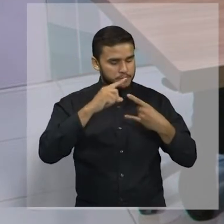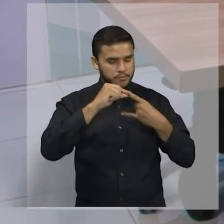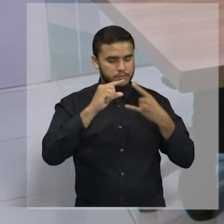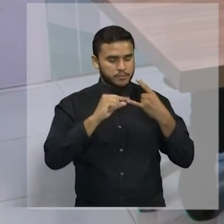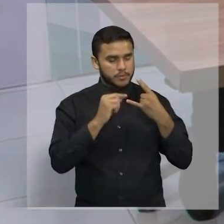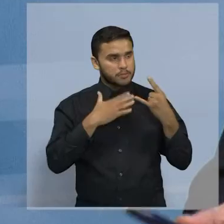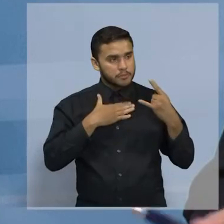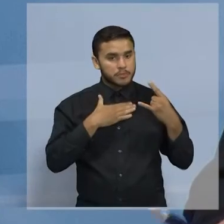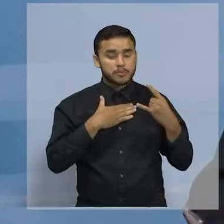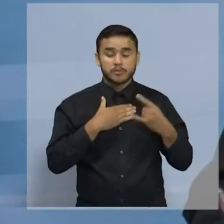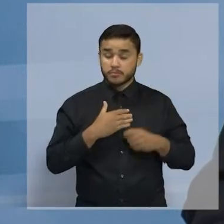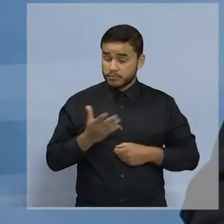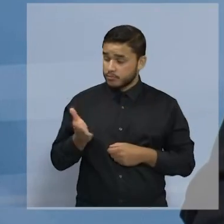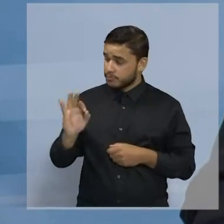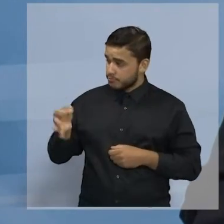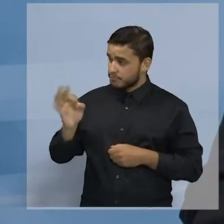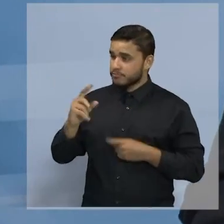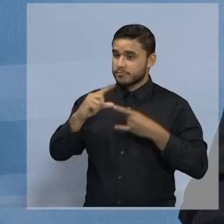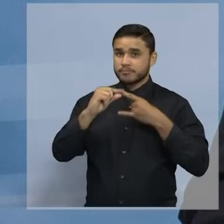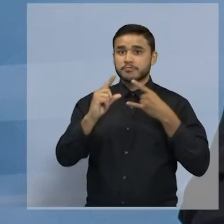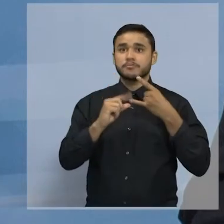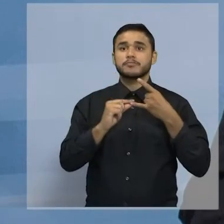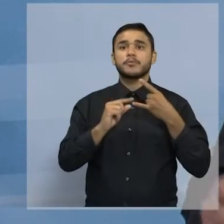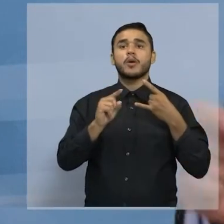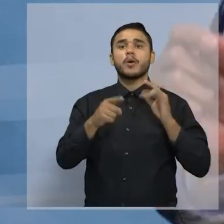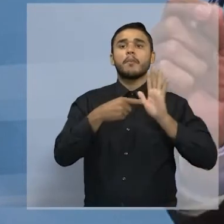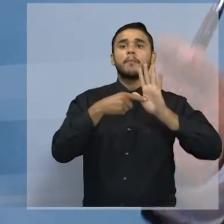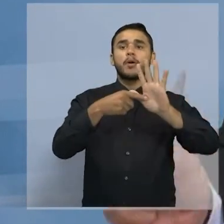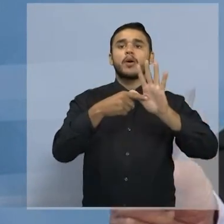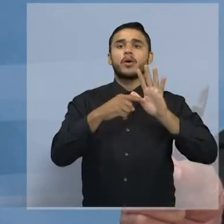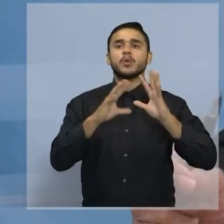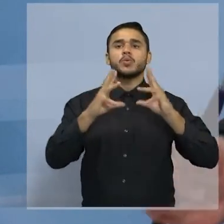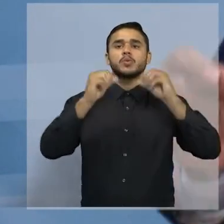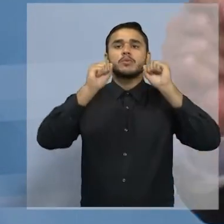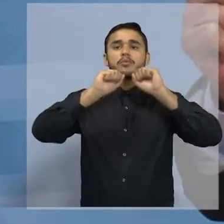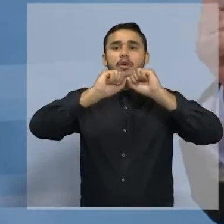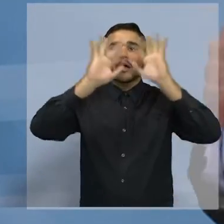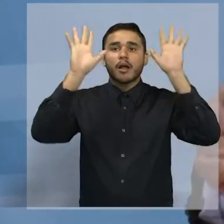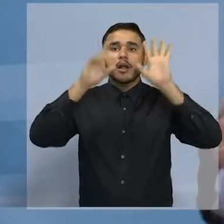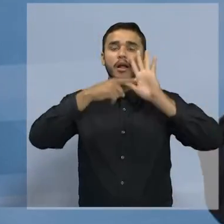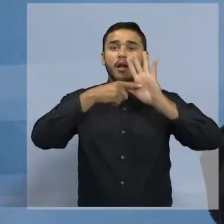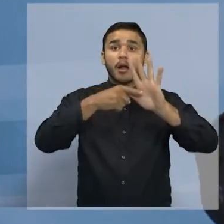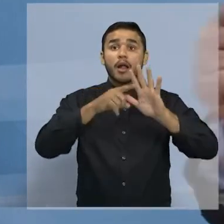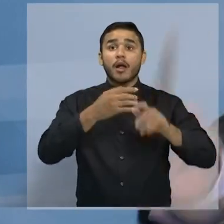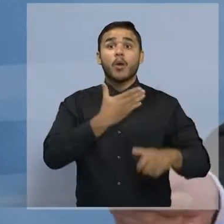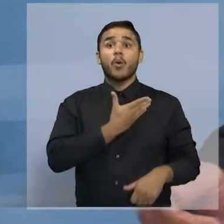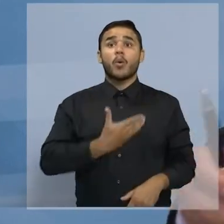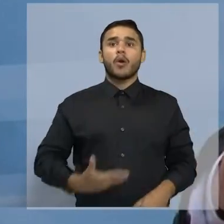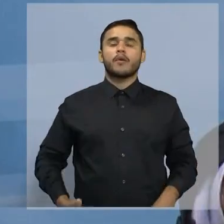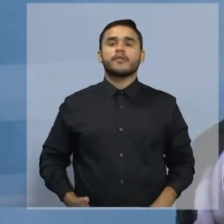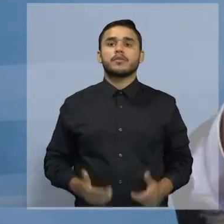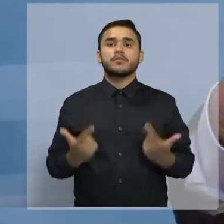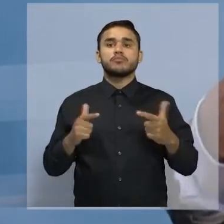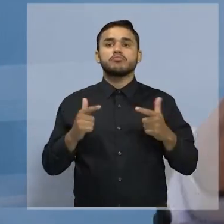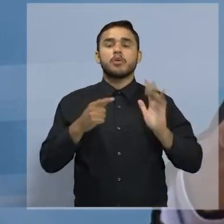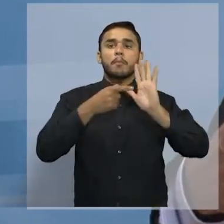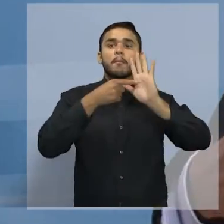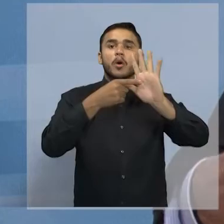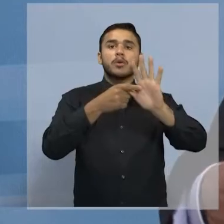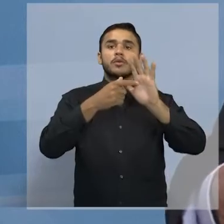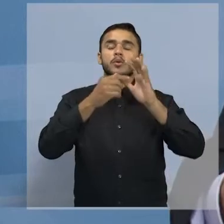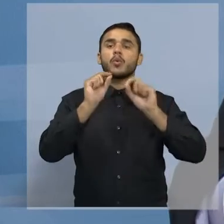feito, o professor Talíbio tem um canal no YouTube para explicar, para fazer isso que o governo não está fazendo, que é